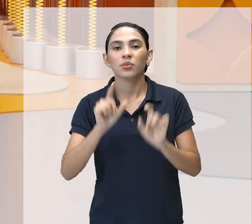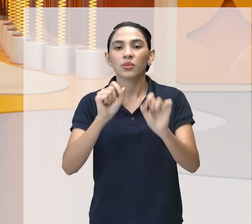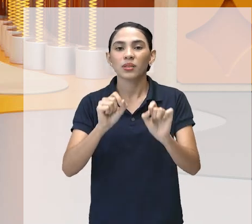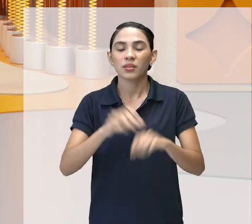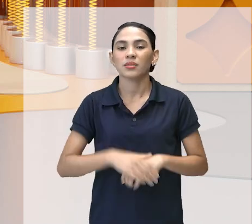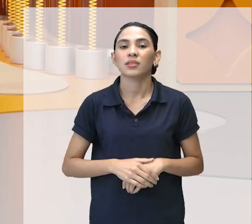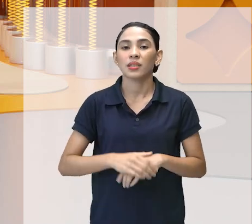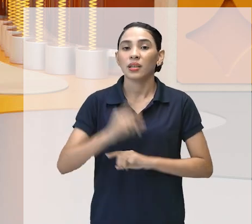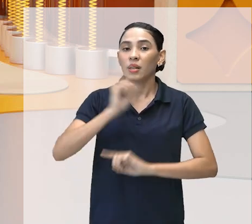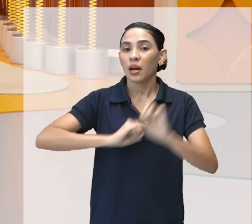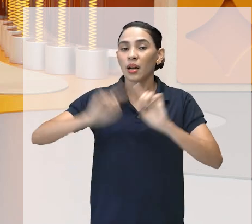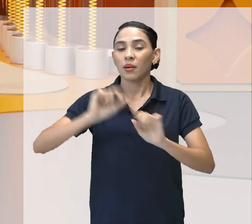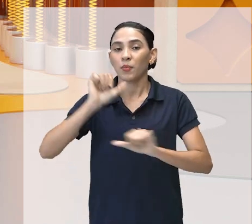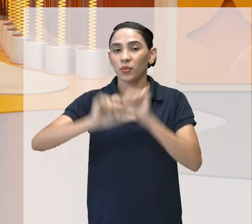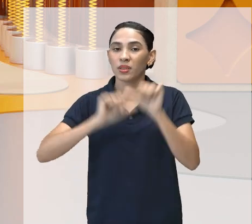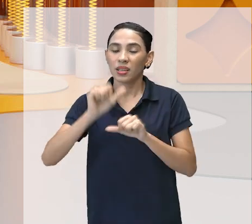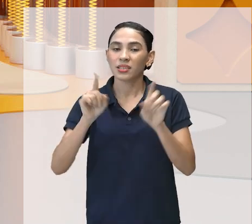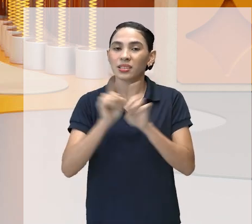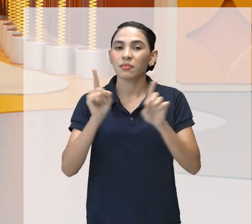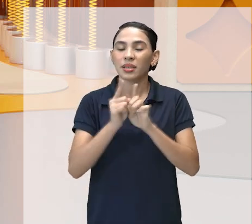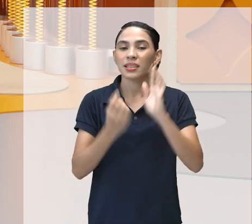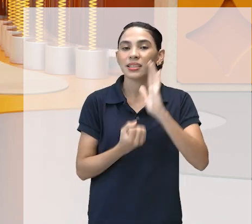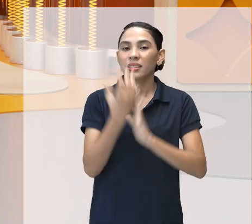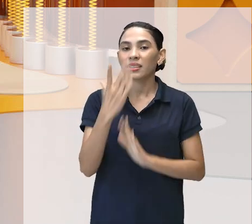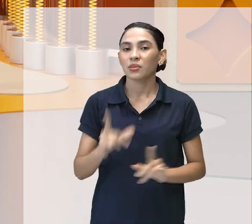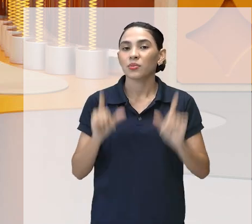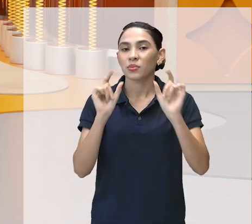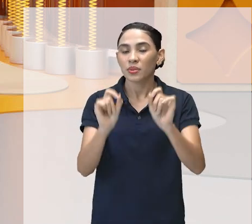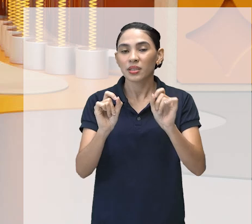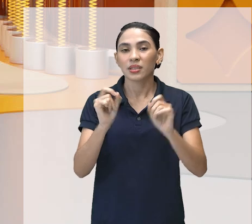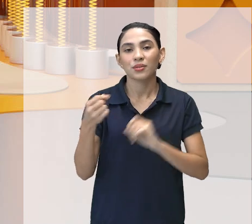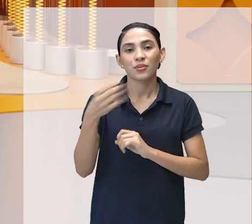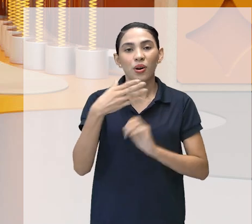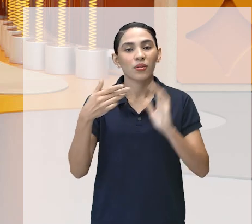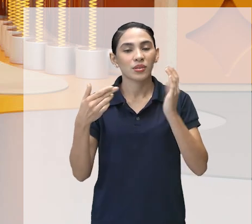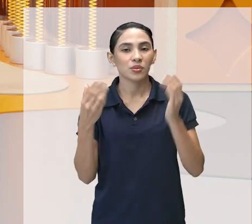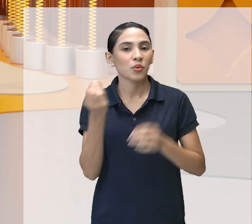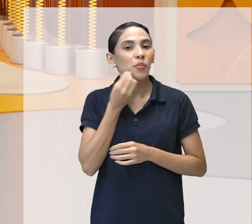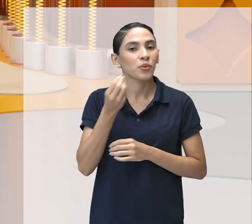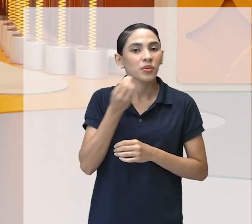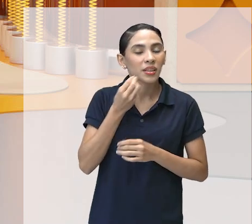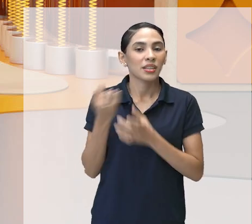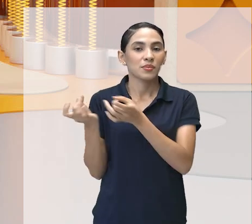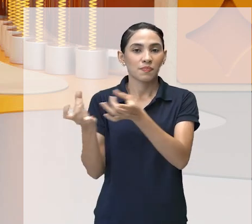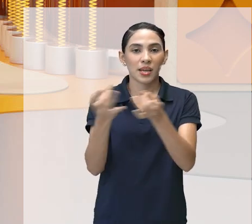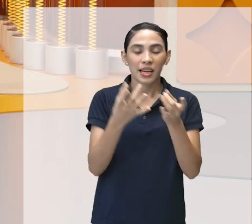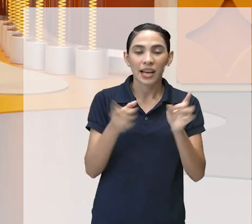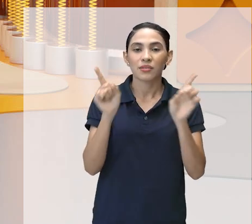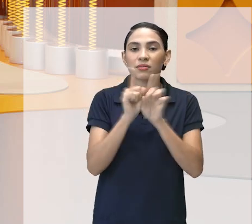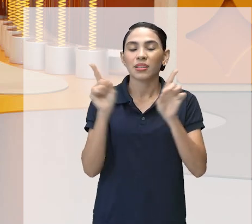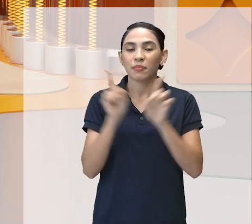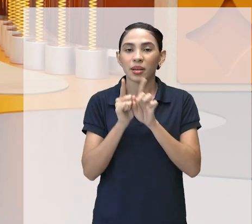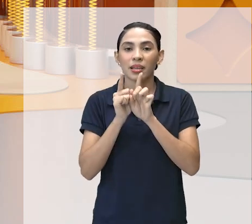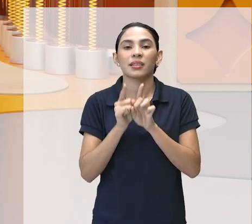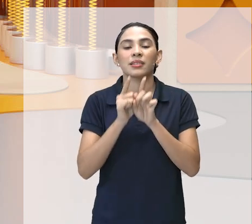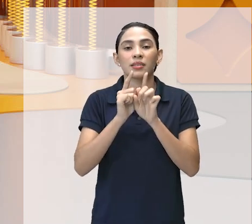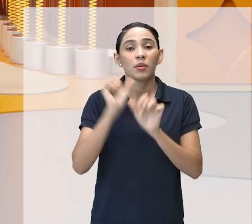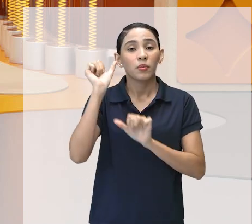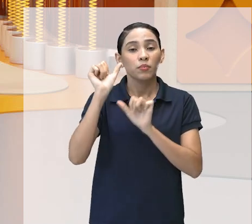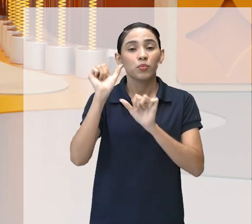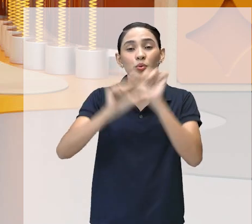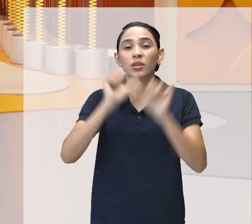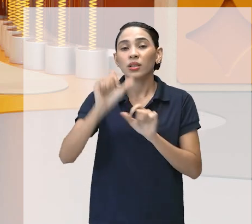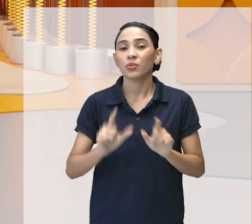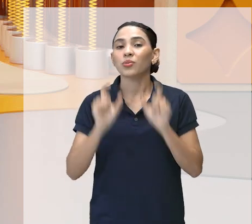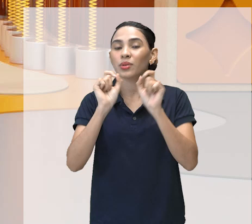a inovação e acaba criando o quê? Novas oportunidades de mercado e também acaba transformando o